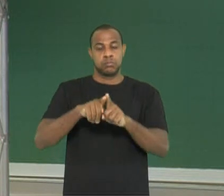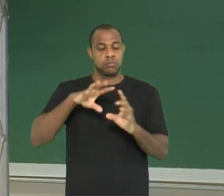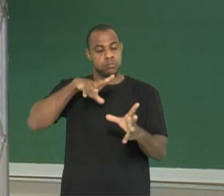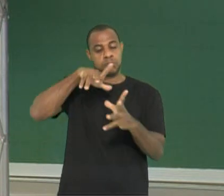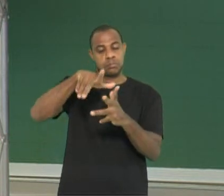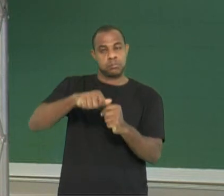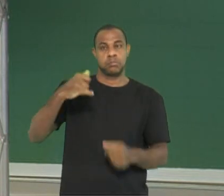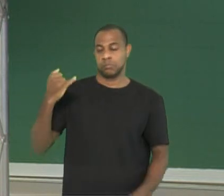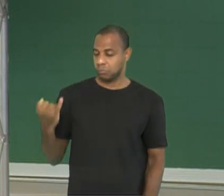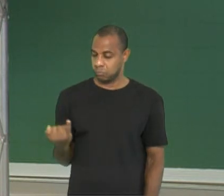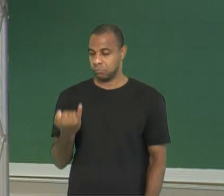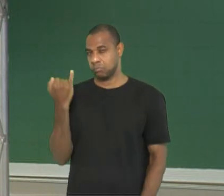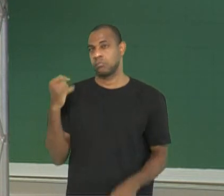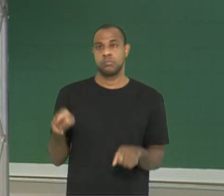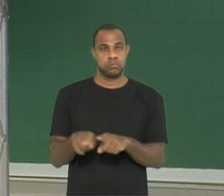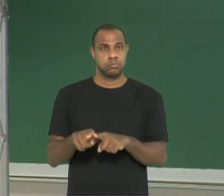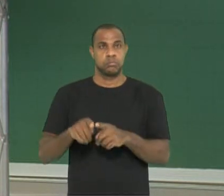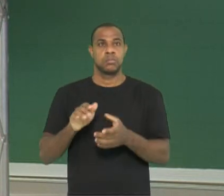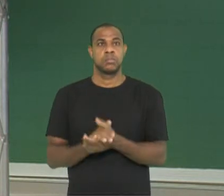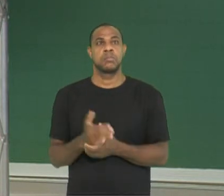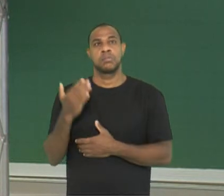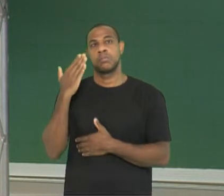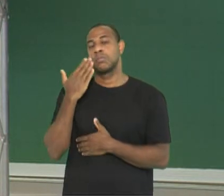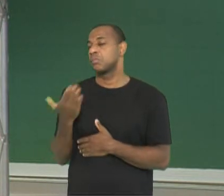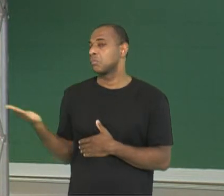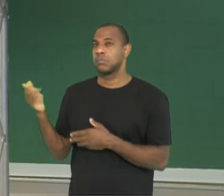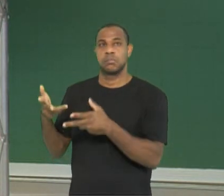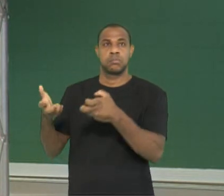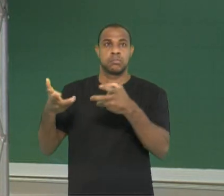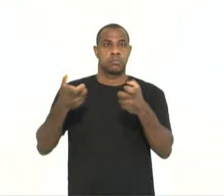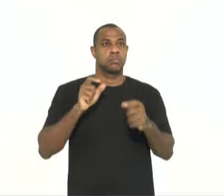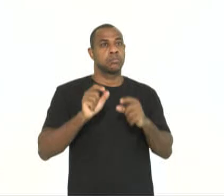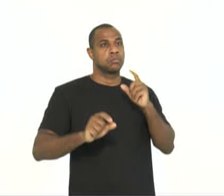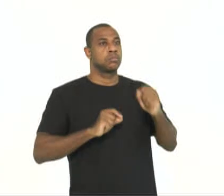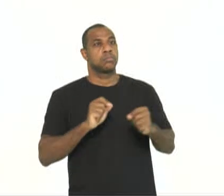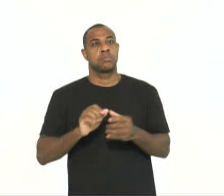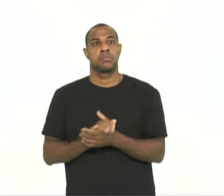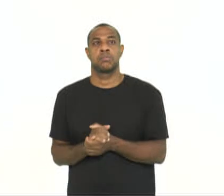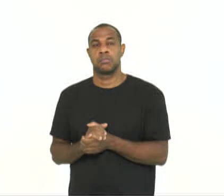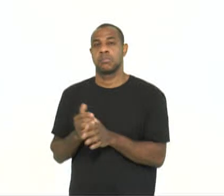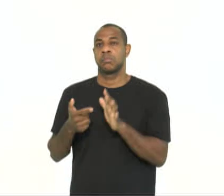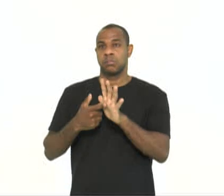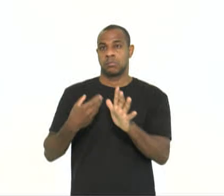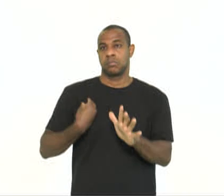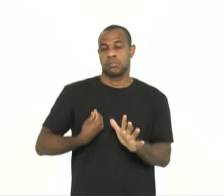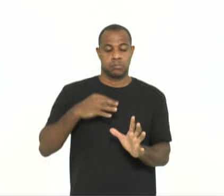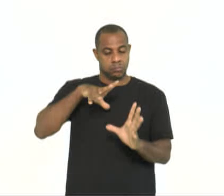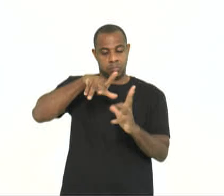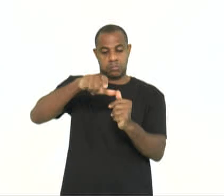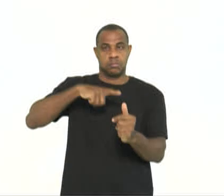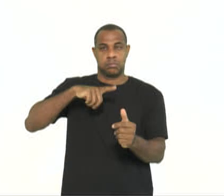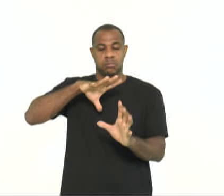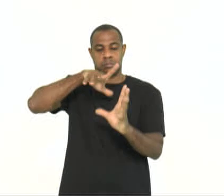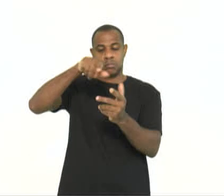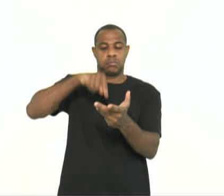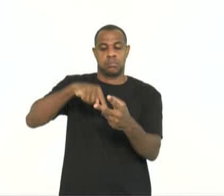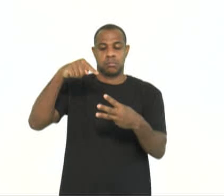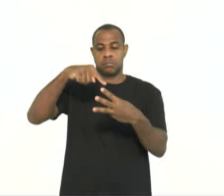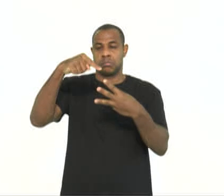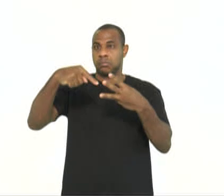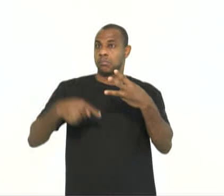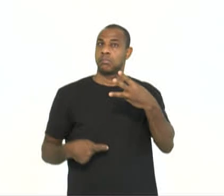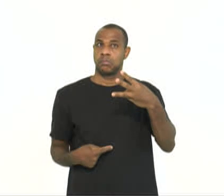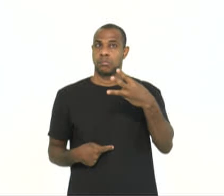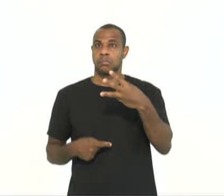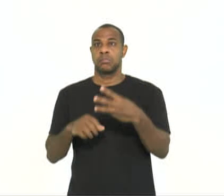planeta e também para a nossa composição. E nós vamos perceber que encontra-se presente em nosso planeta em 3 estados